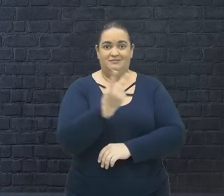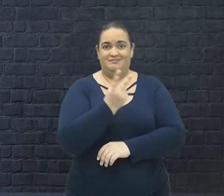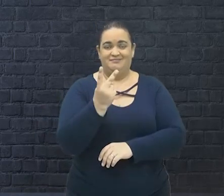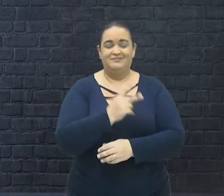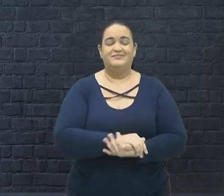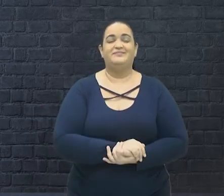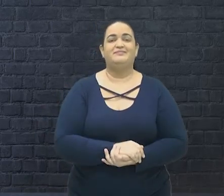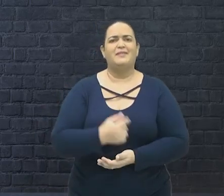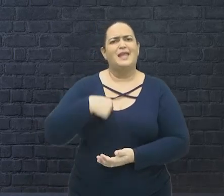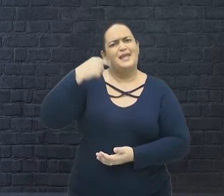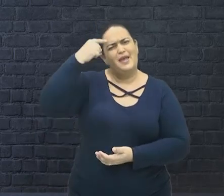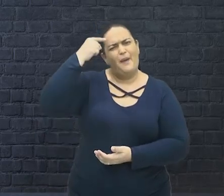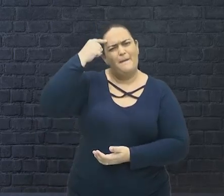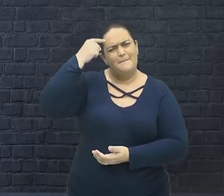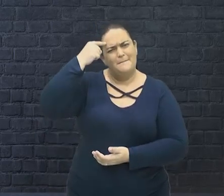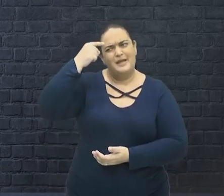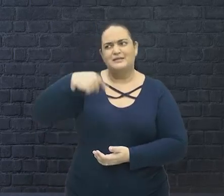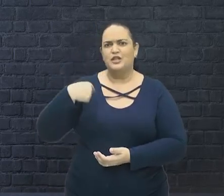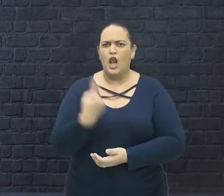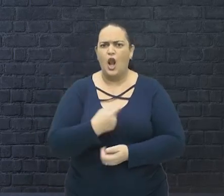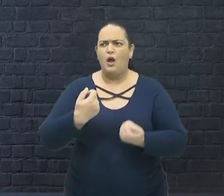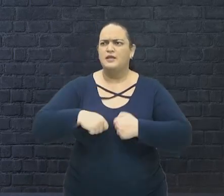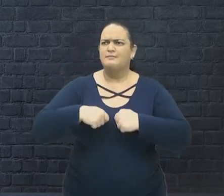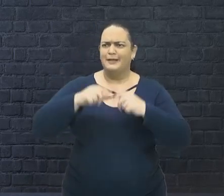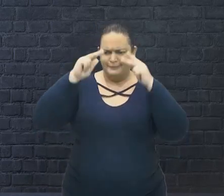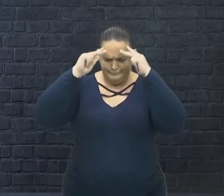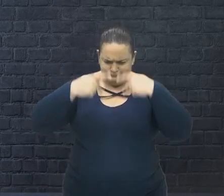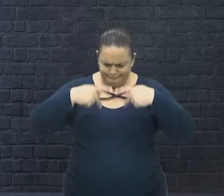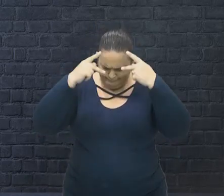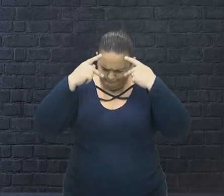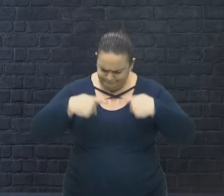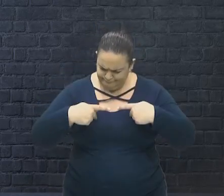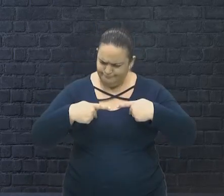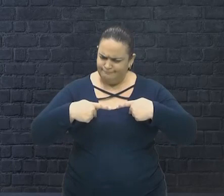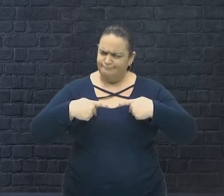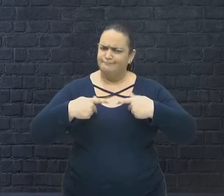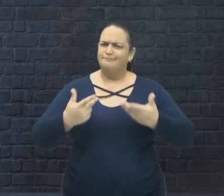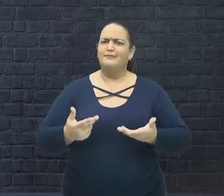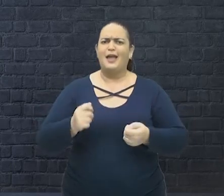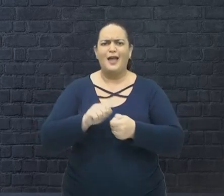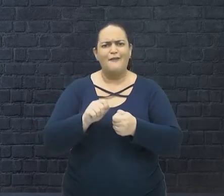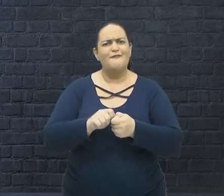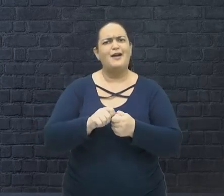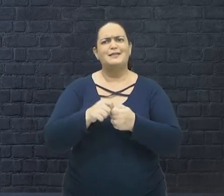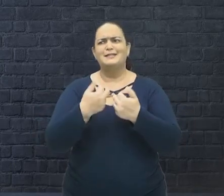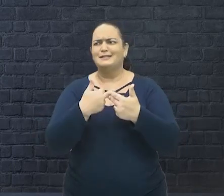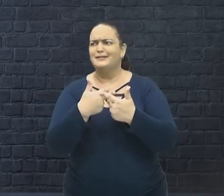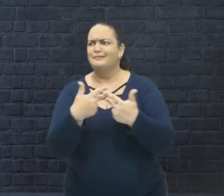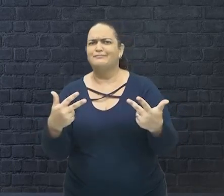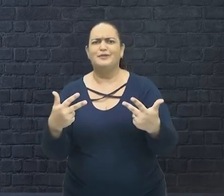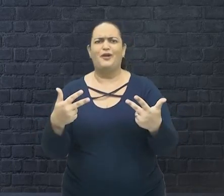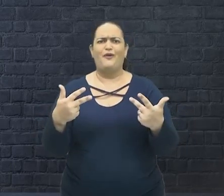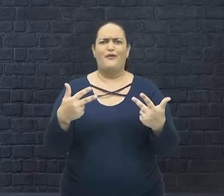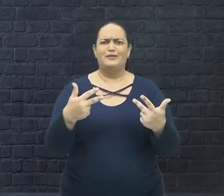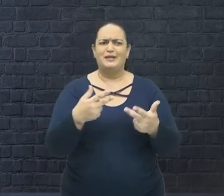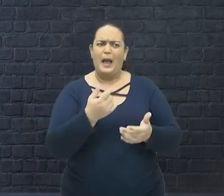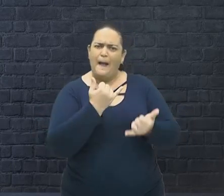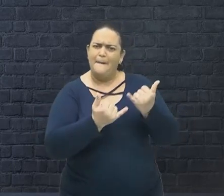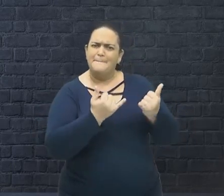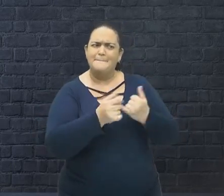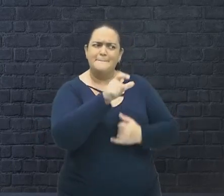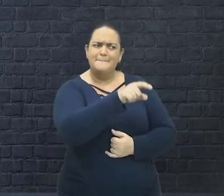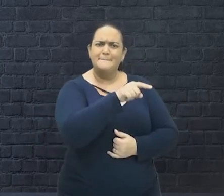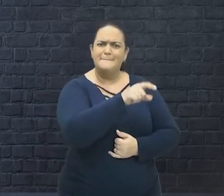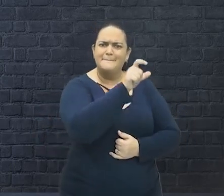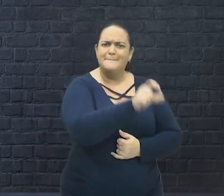penso que a gente precisa se provocar a fazer também coisas semelhante ao que Carolina Maria de Jesus,